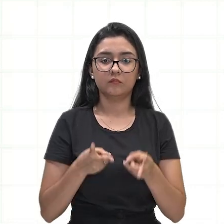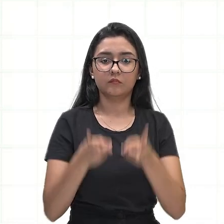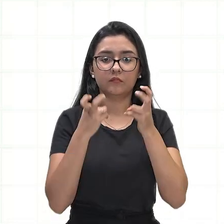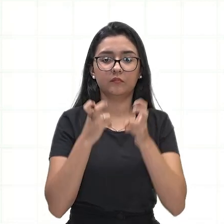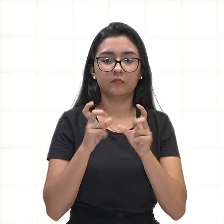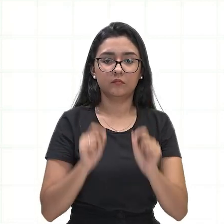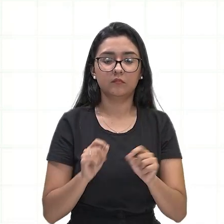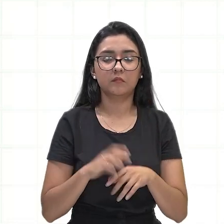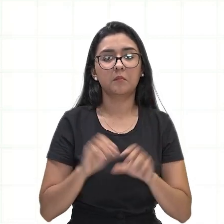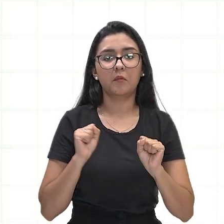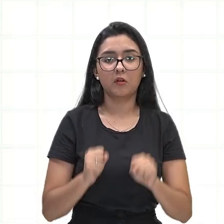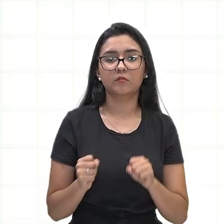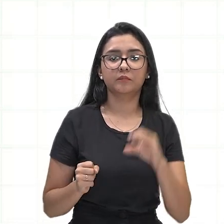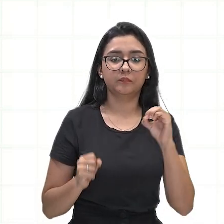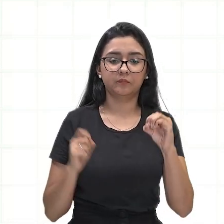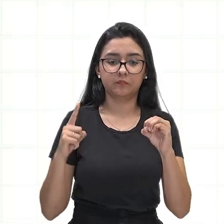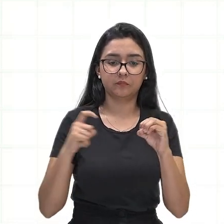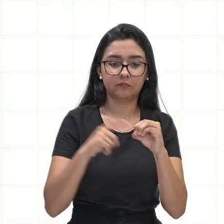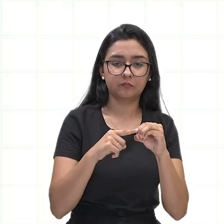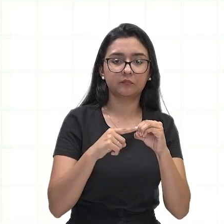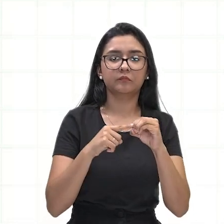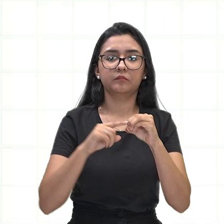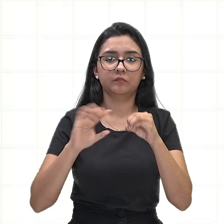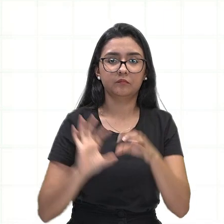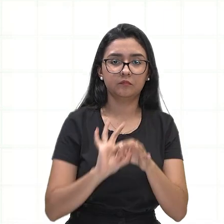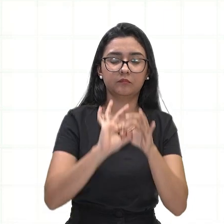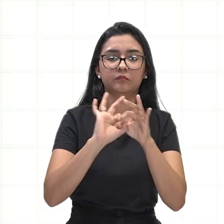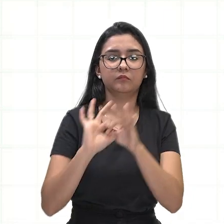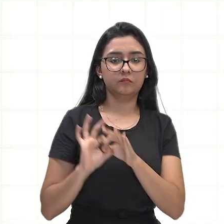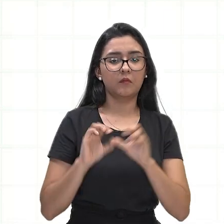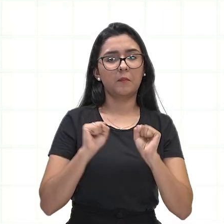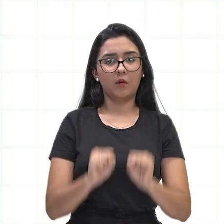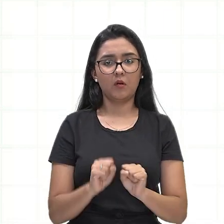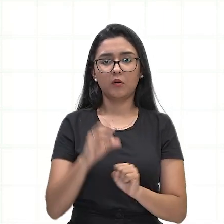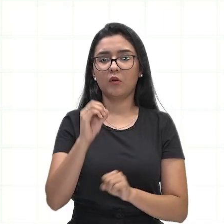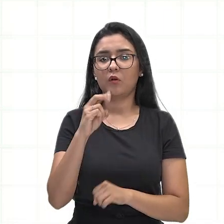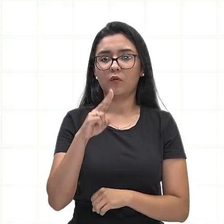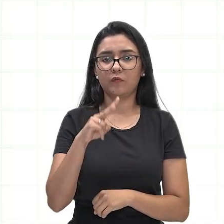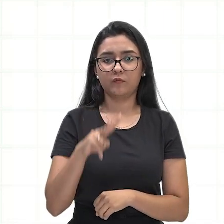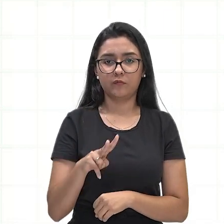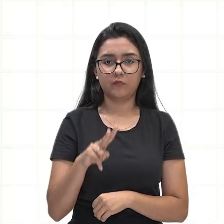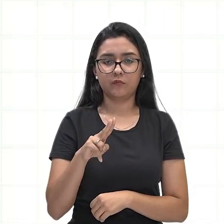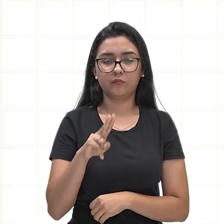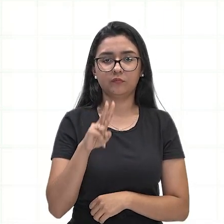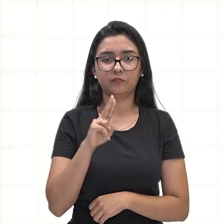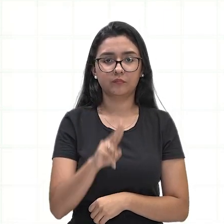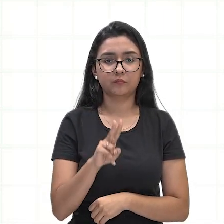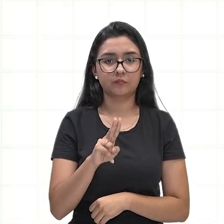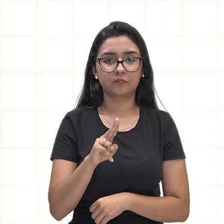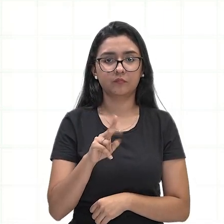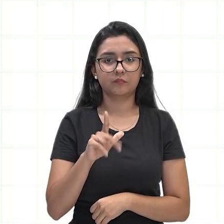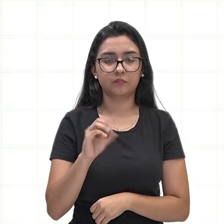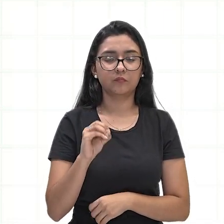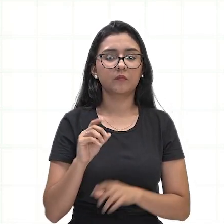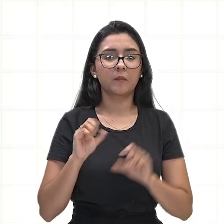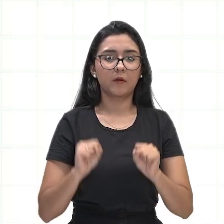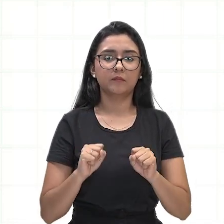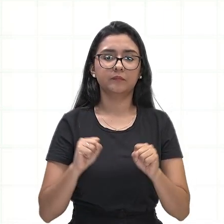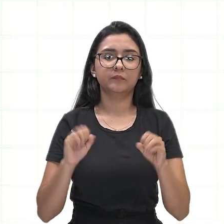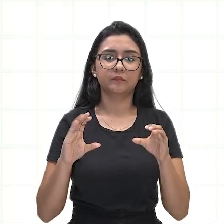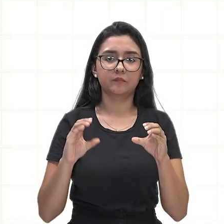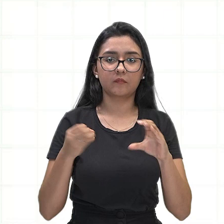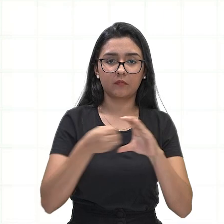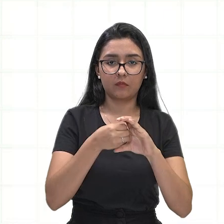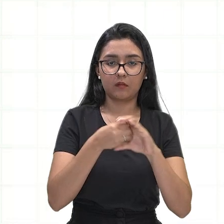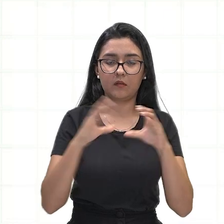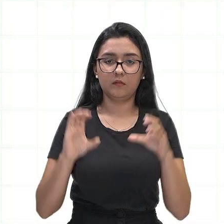gente está vendo aí. Pode ser um espermatozoide, pode ser um óvulo, e aí essas células vão se encontrar, formar